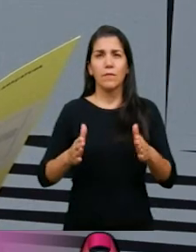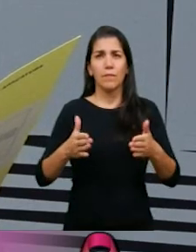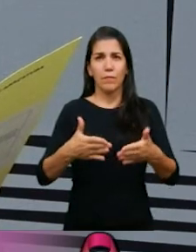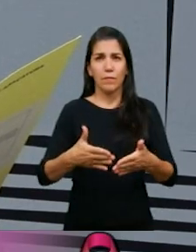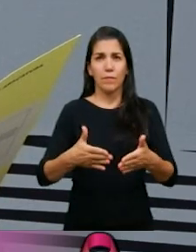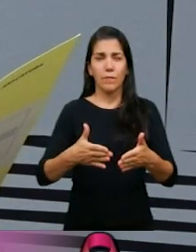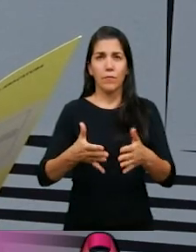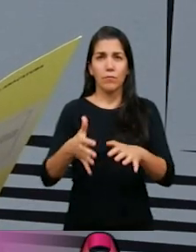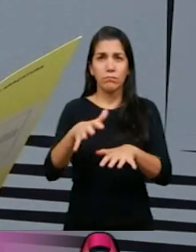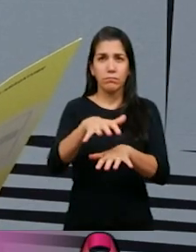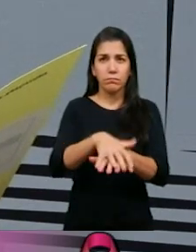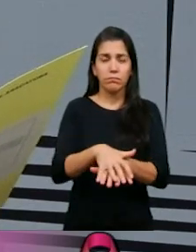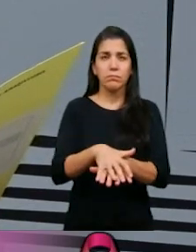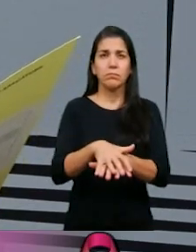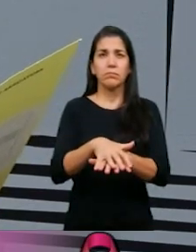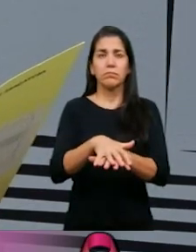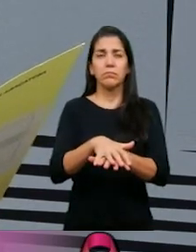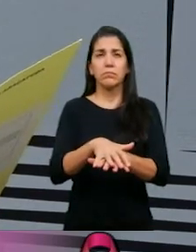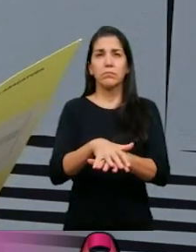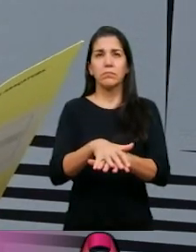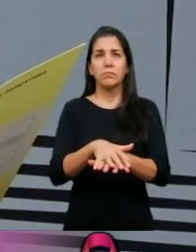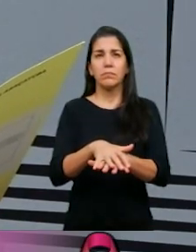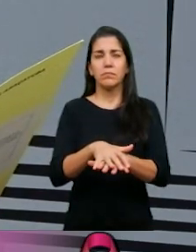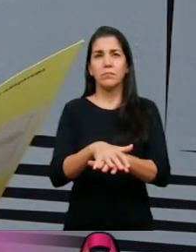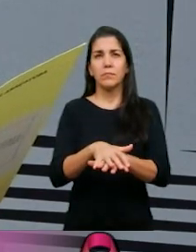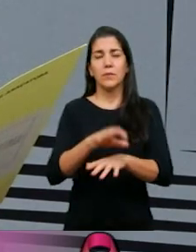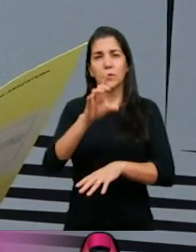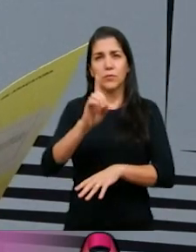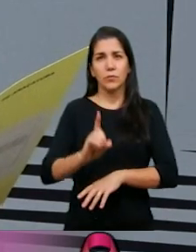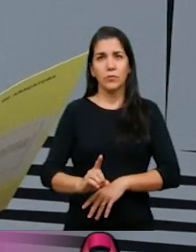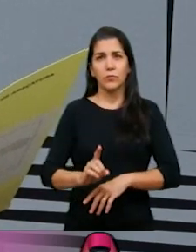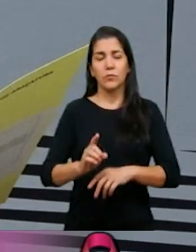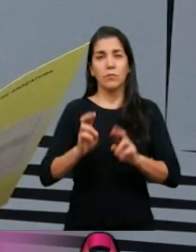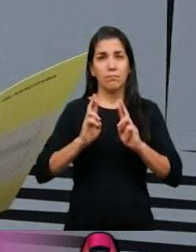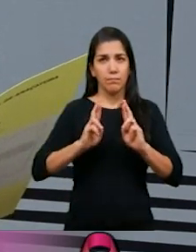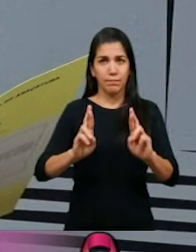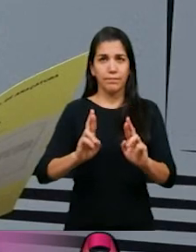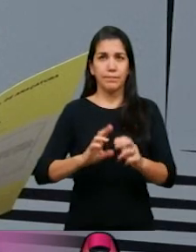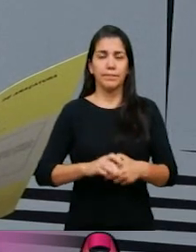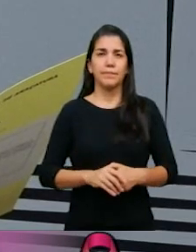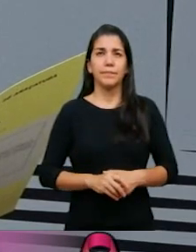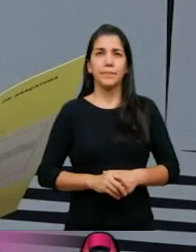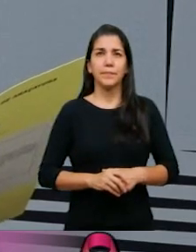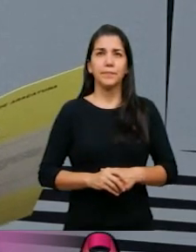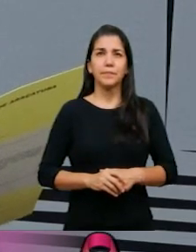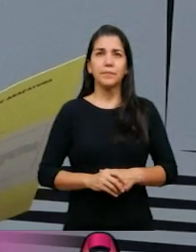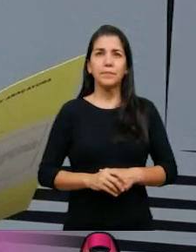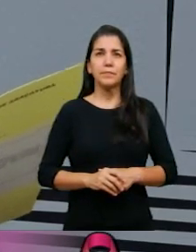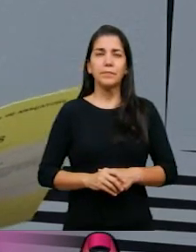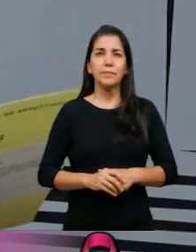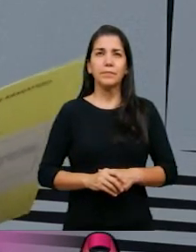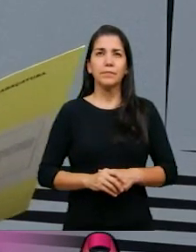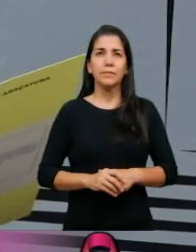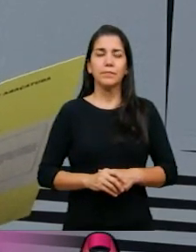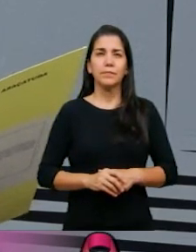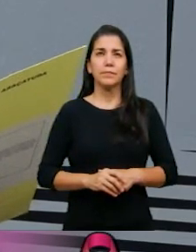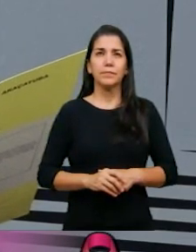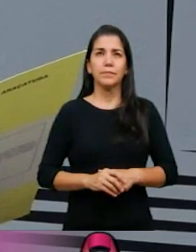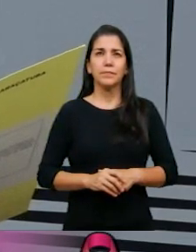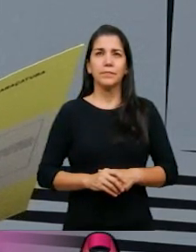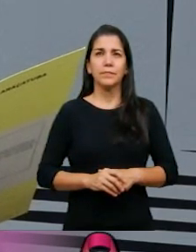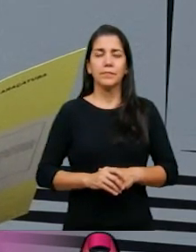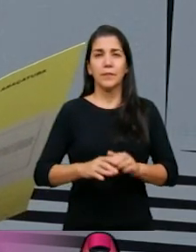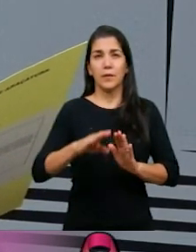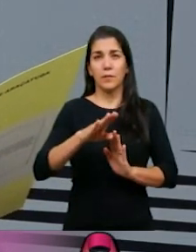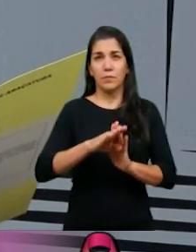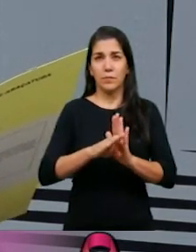na inclusão social, respeitando os direitos e a cidadania dessas pessoas. Considerando que, de acordo com o